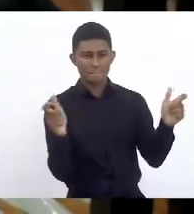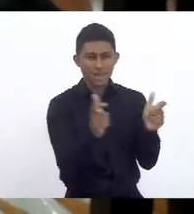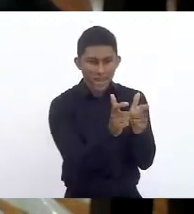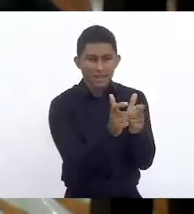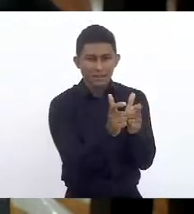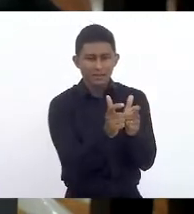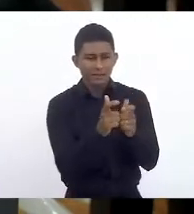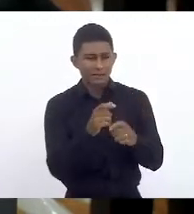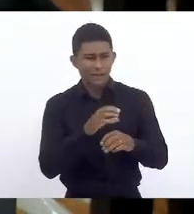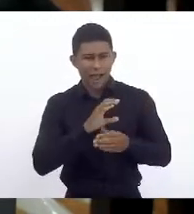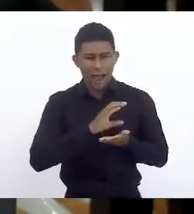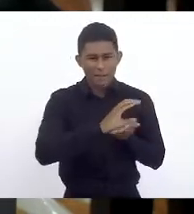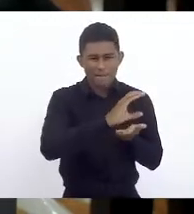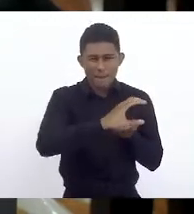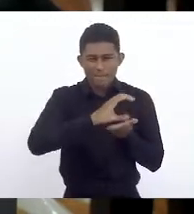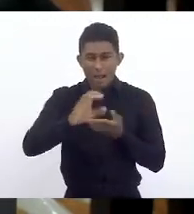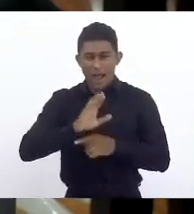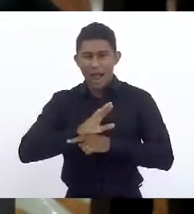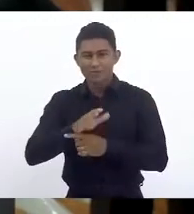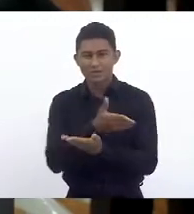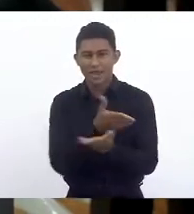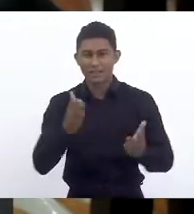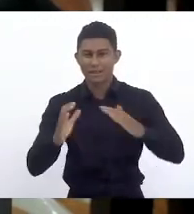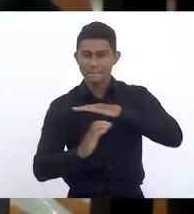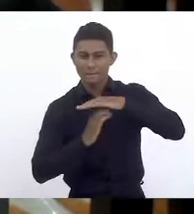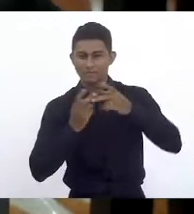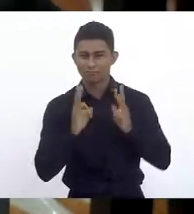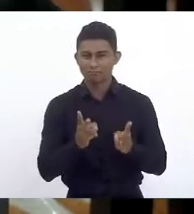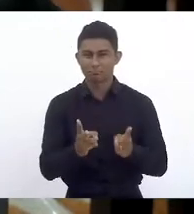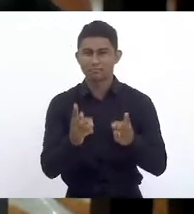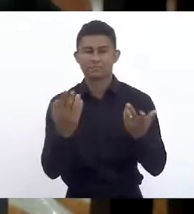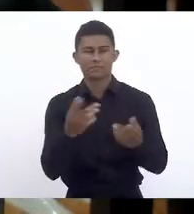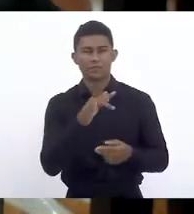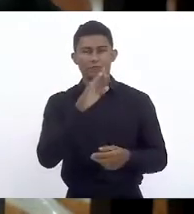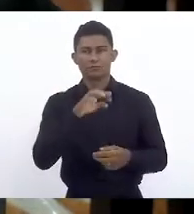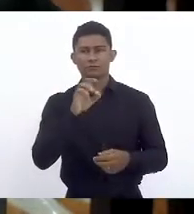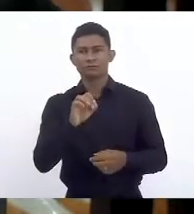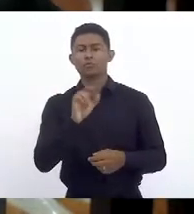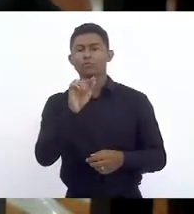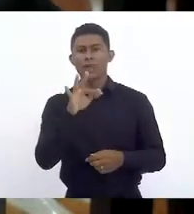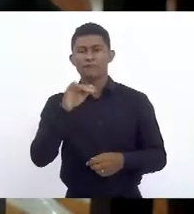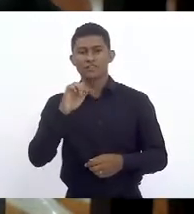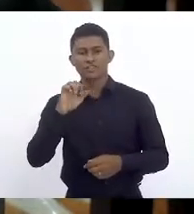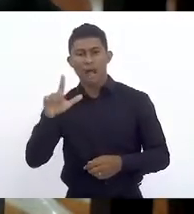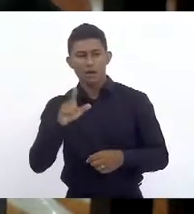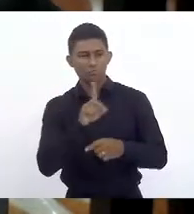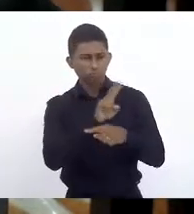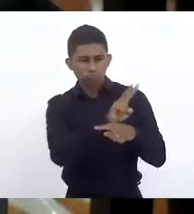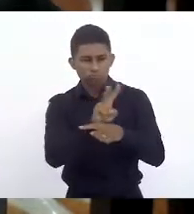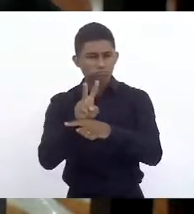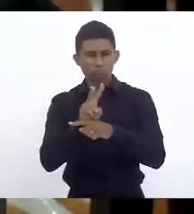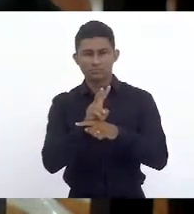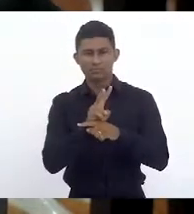então lá é um fundo de estabilização fiscal, ponto. Eu